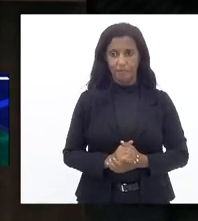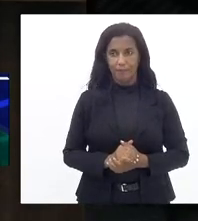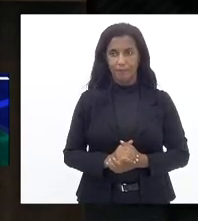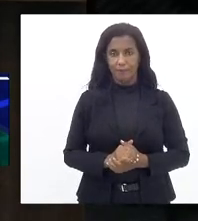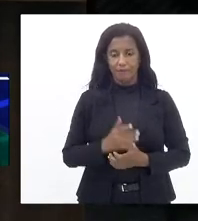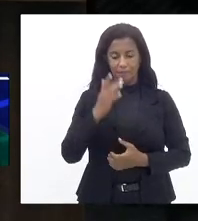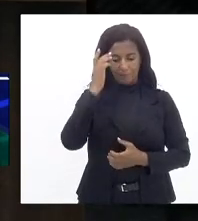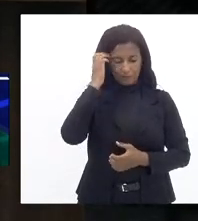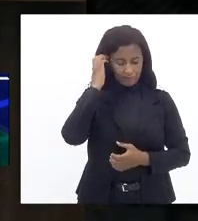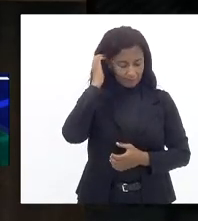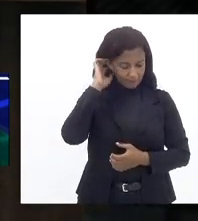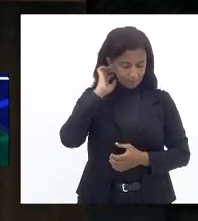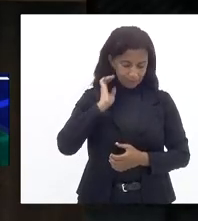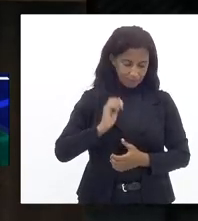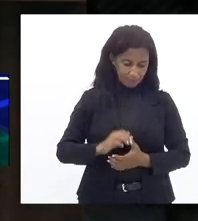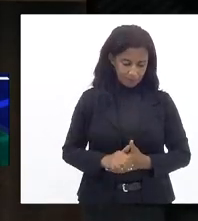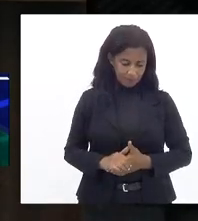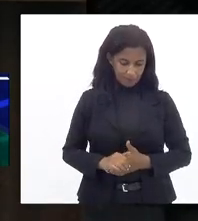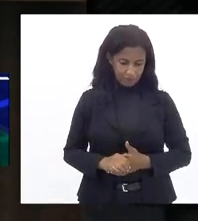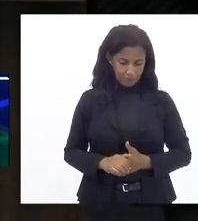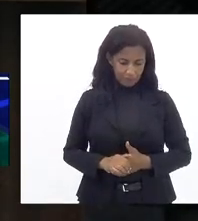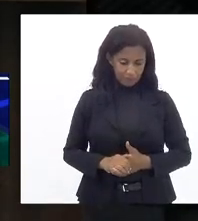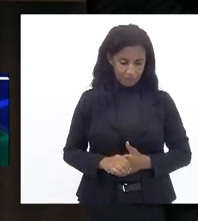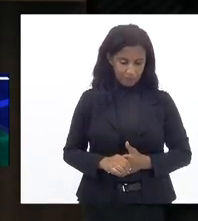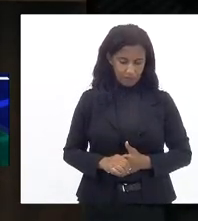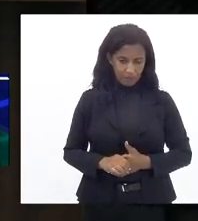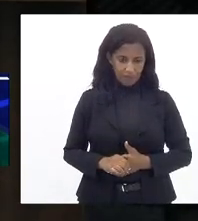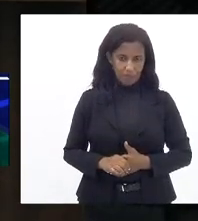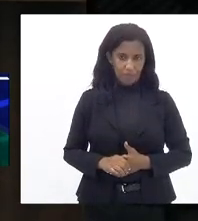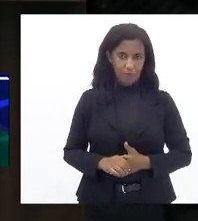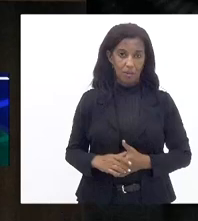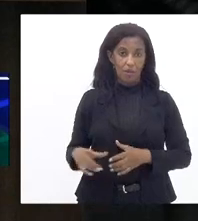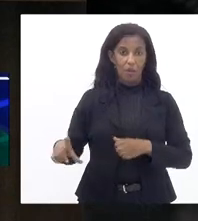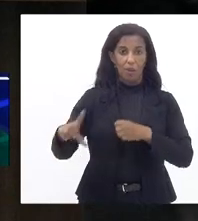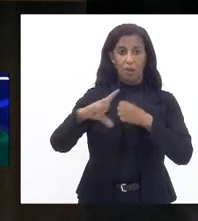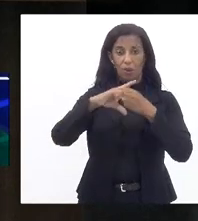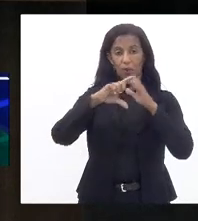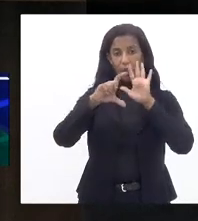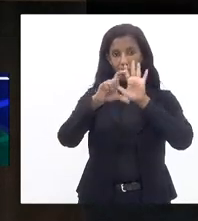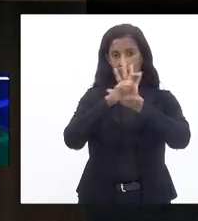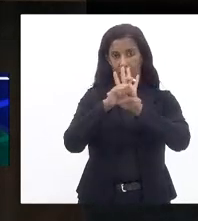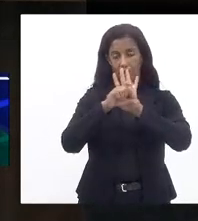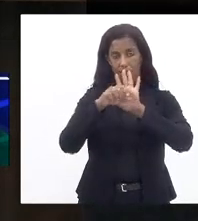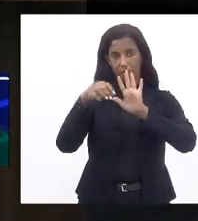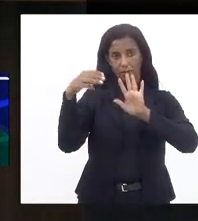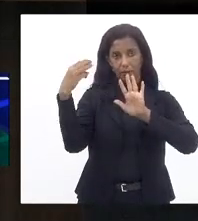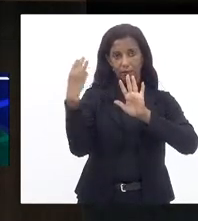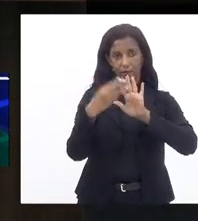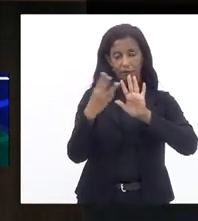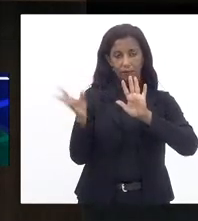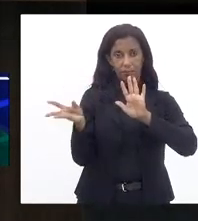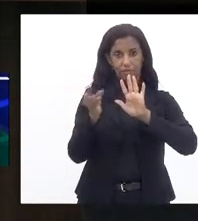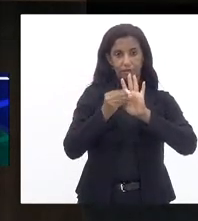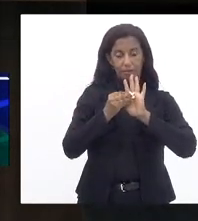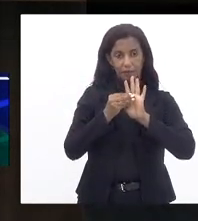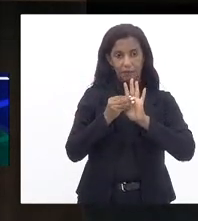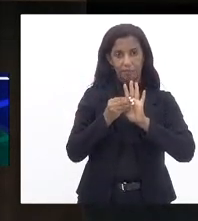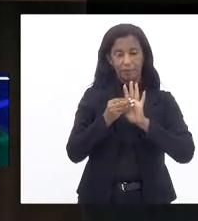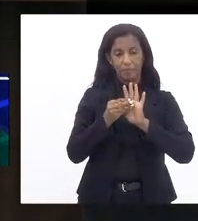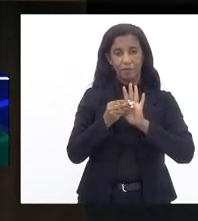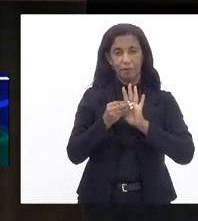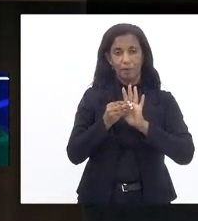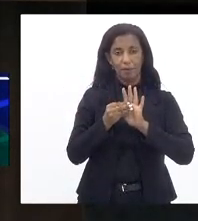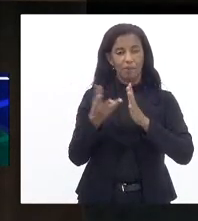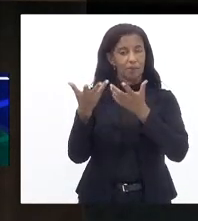seguinte: o disposto no inciso 3º do parágrafo 1º do artigo 2º da Lei Complementar 159/17